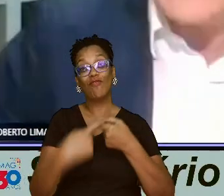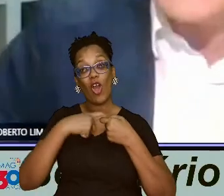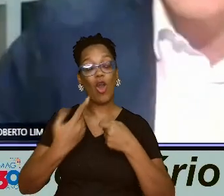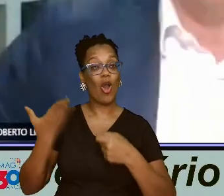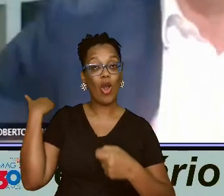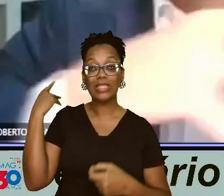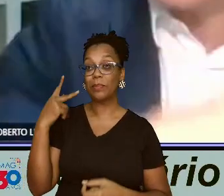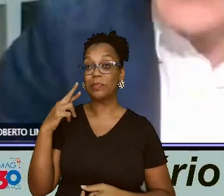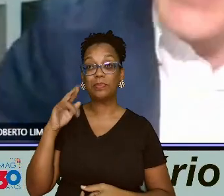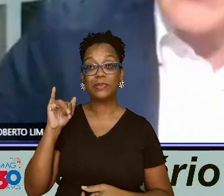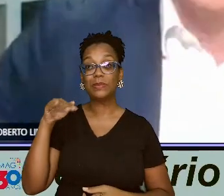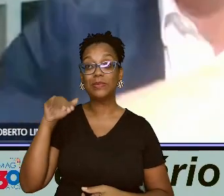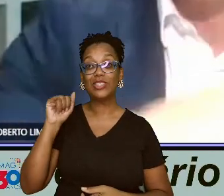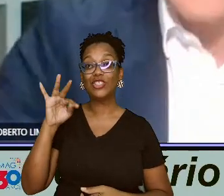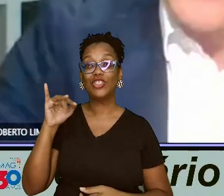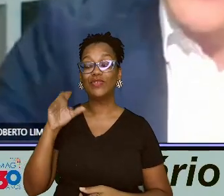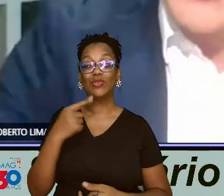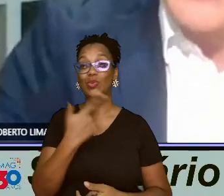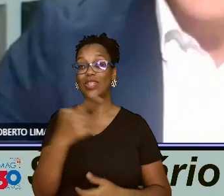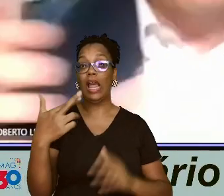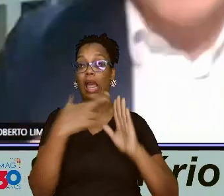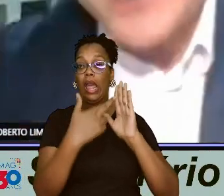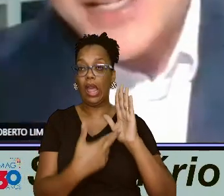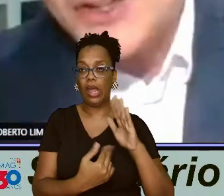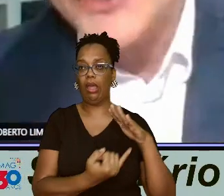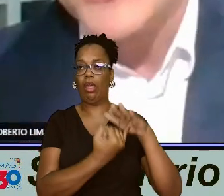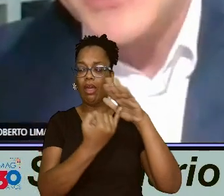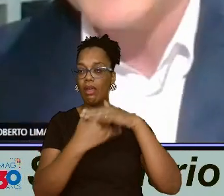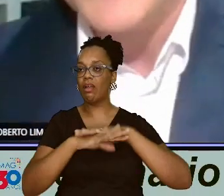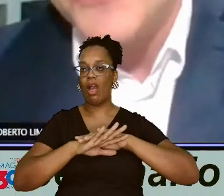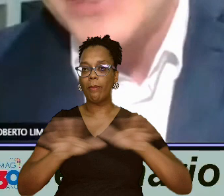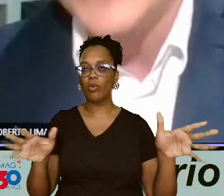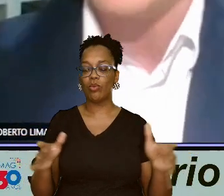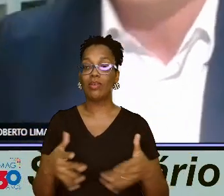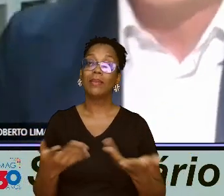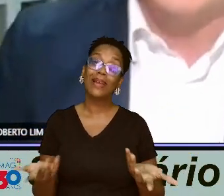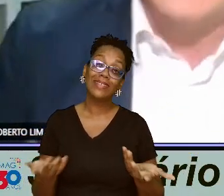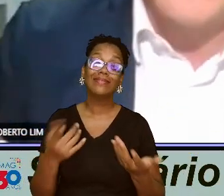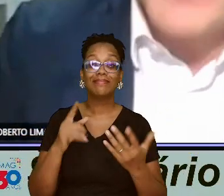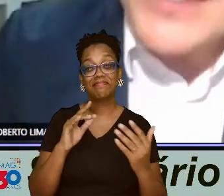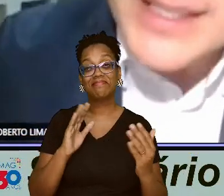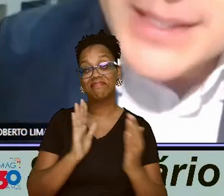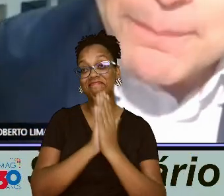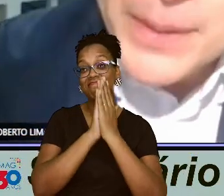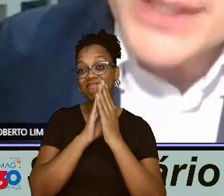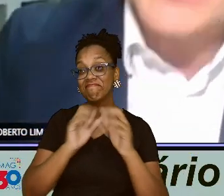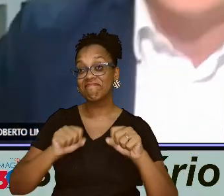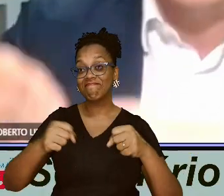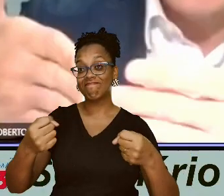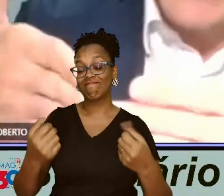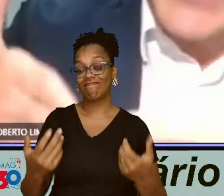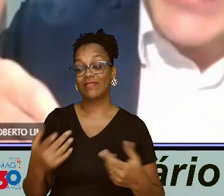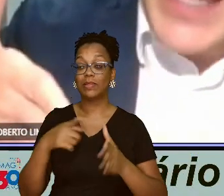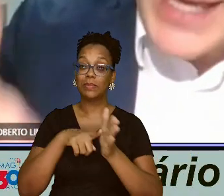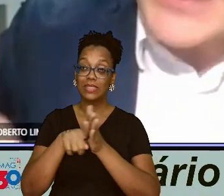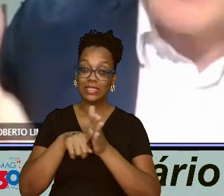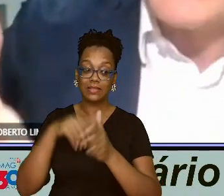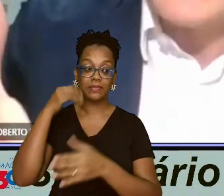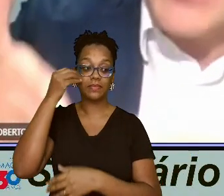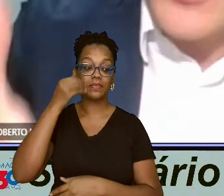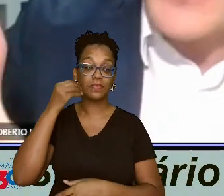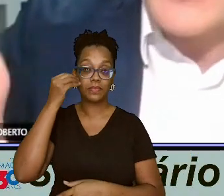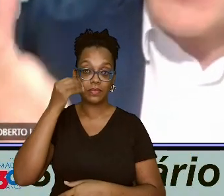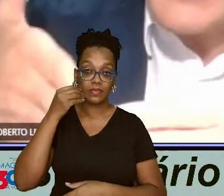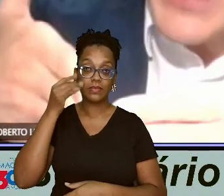primitivo, de não ter tantas regras, tantas instituições. Mas é isso que nós temos que enfrentar. Né? Então, a pesquisa empírica, e